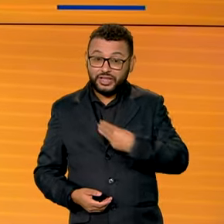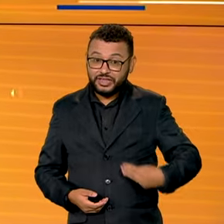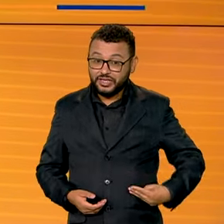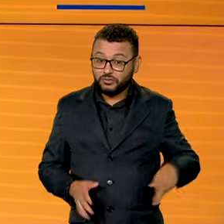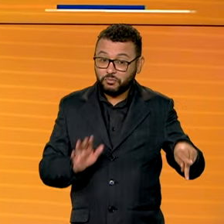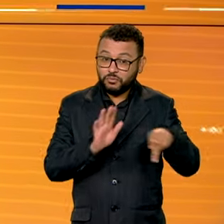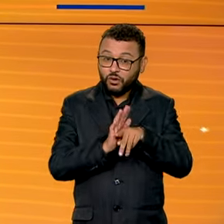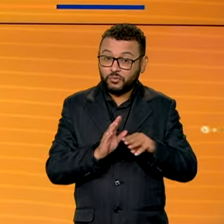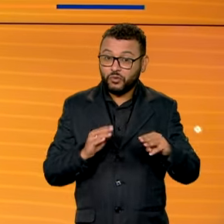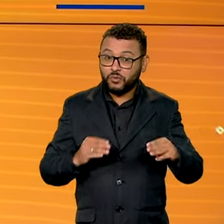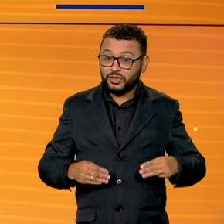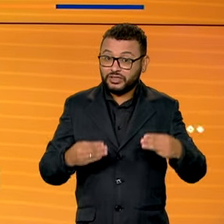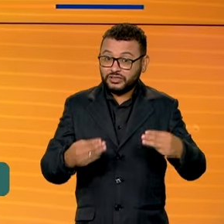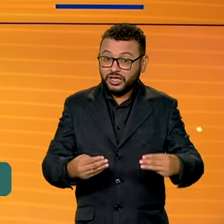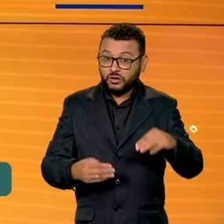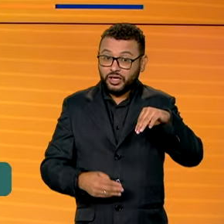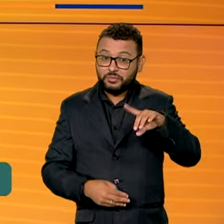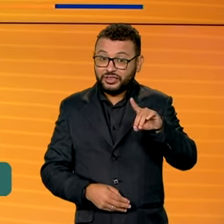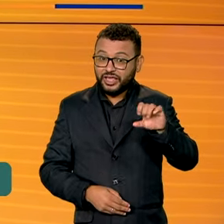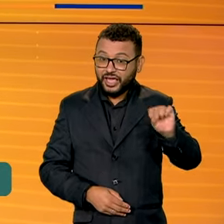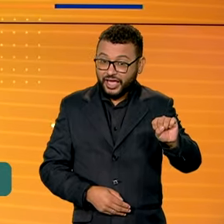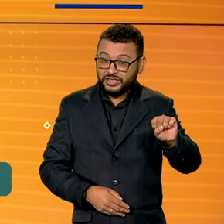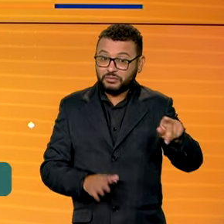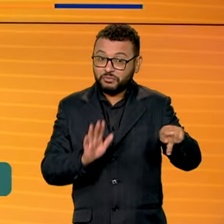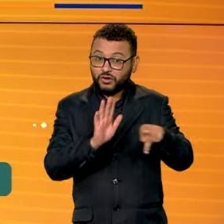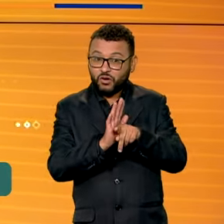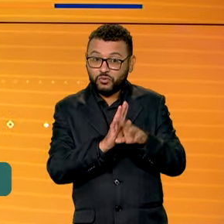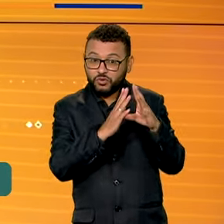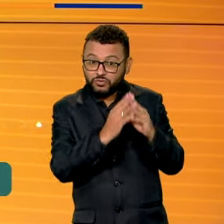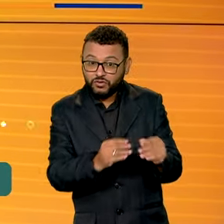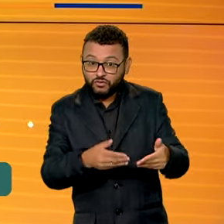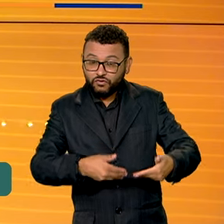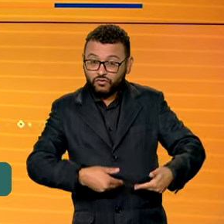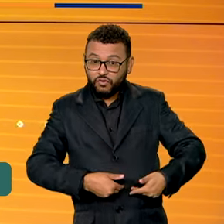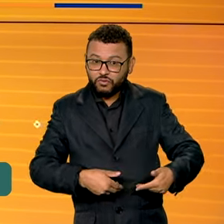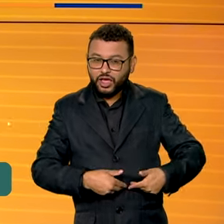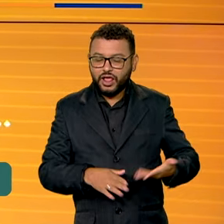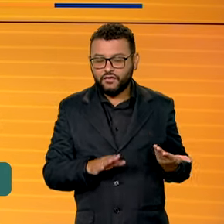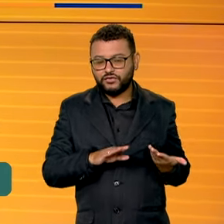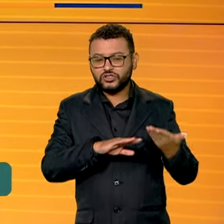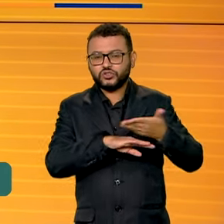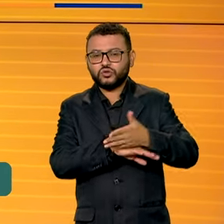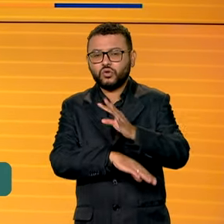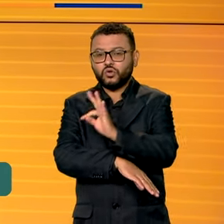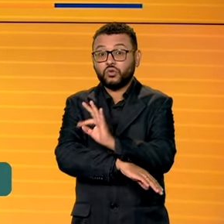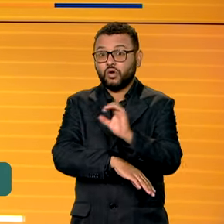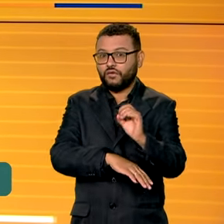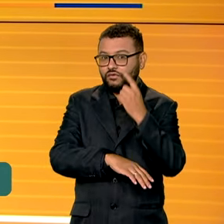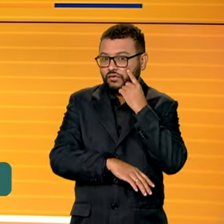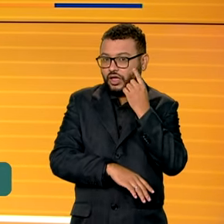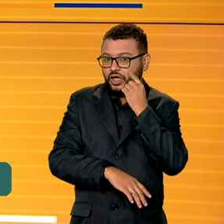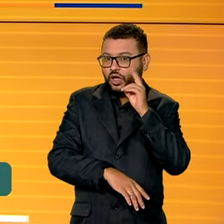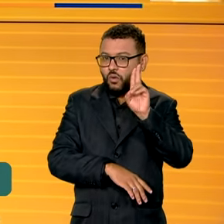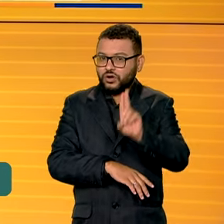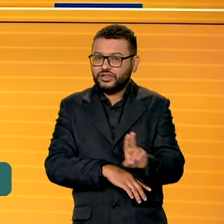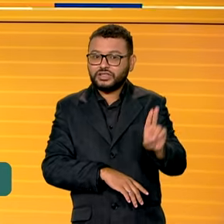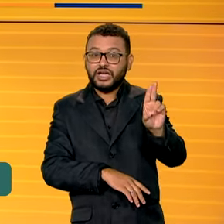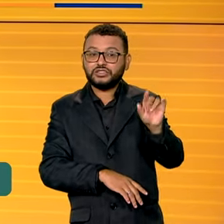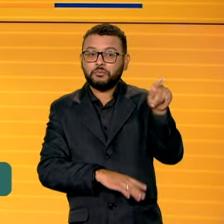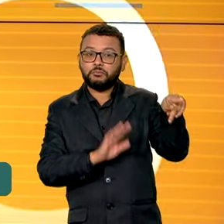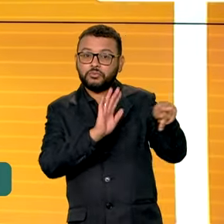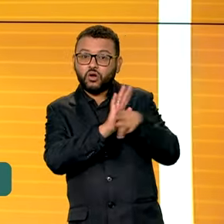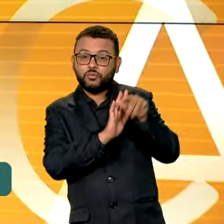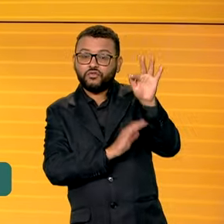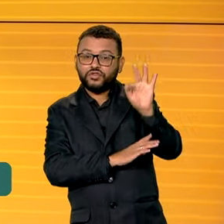e Assistência Social, Família e Combate à Fome visitou o Tocantins nesta segunda-feira. A Universidade Federal do